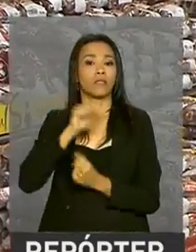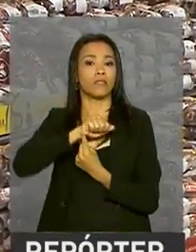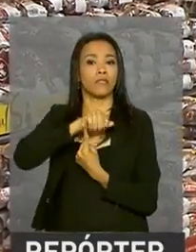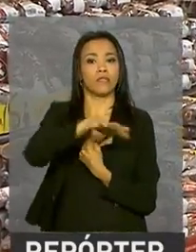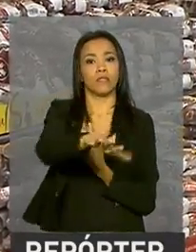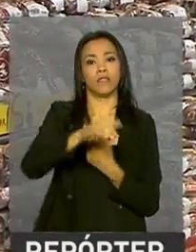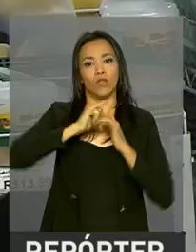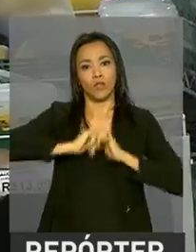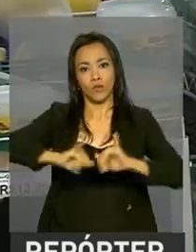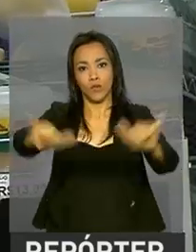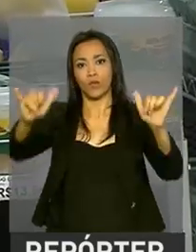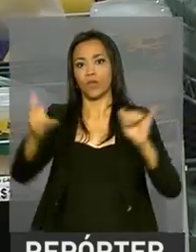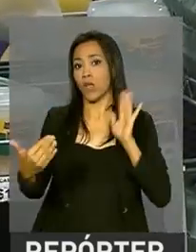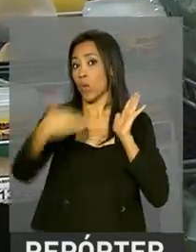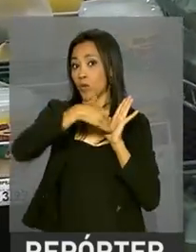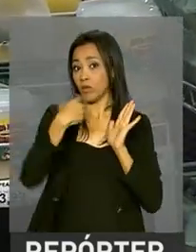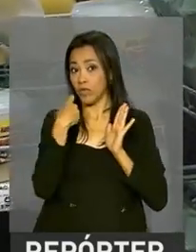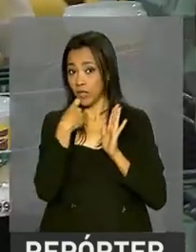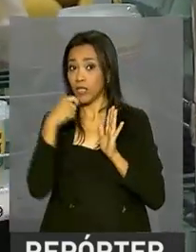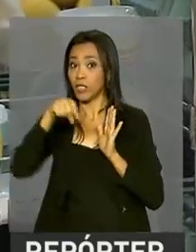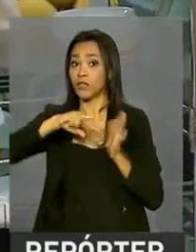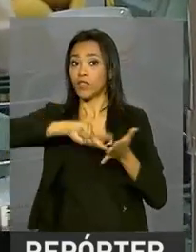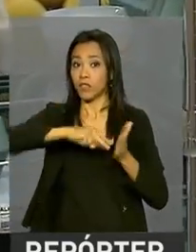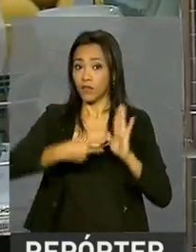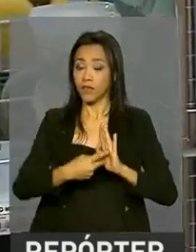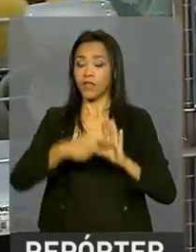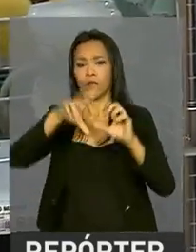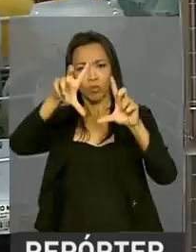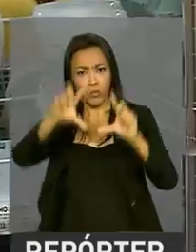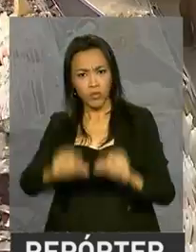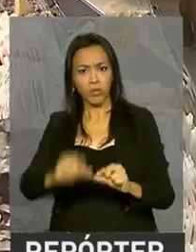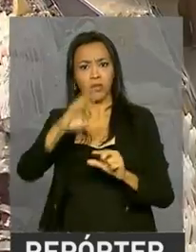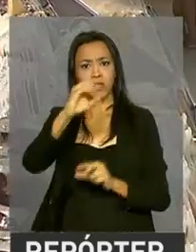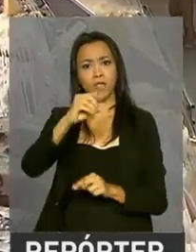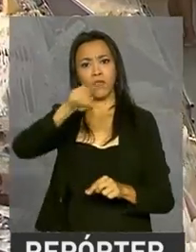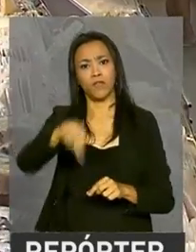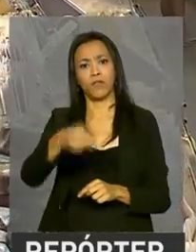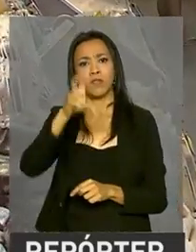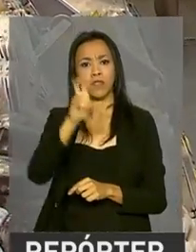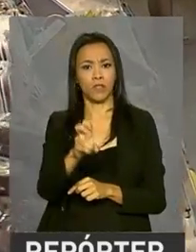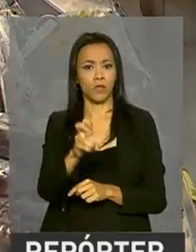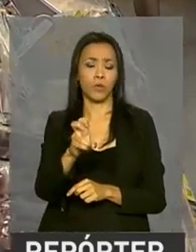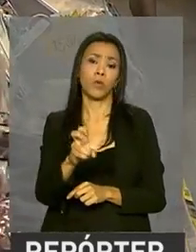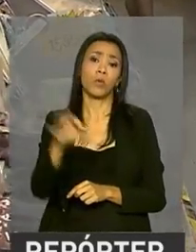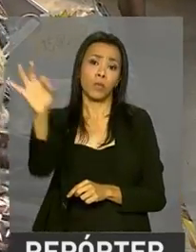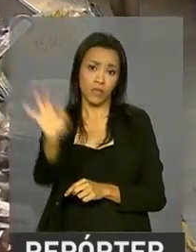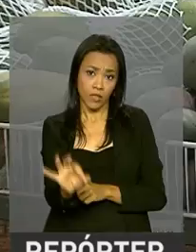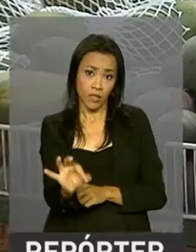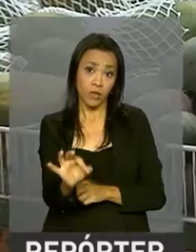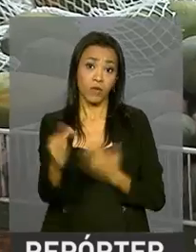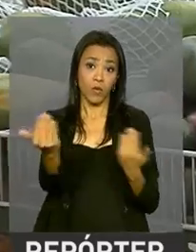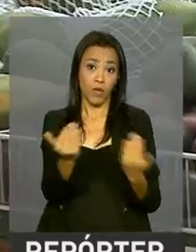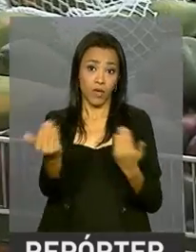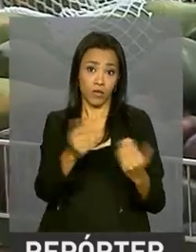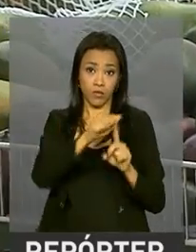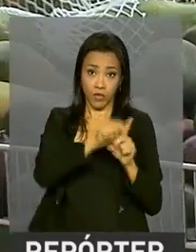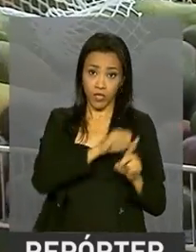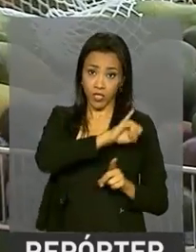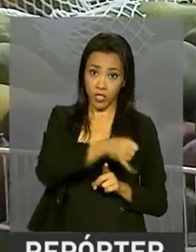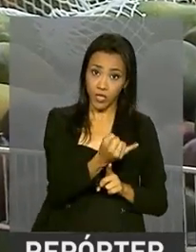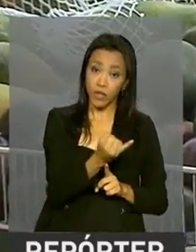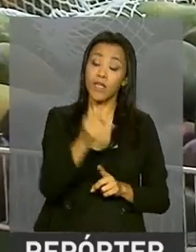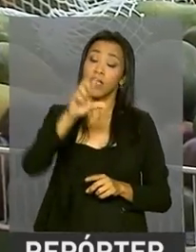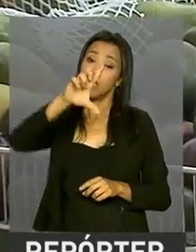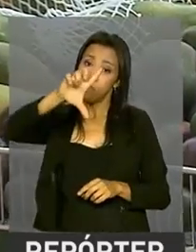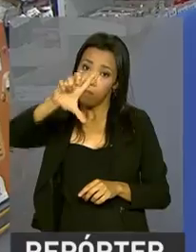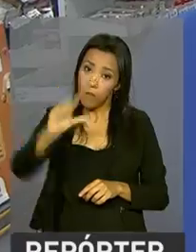segunda-feira. O desempenho representa uma queda de 0,05 ponto percentual em relação a janeiro e ficou menor do